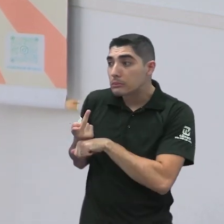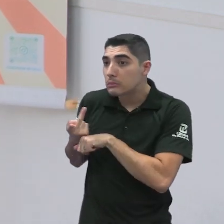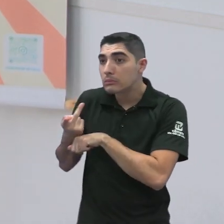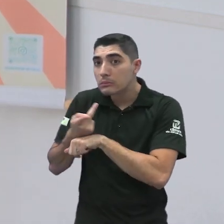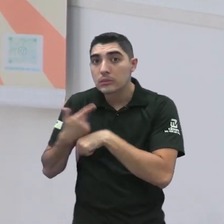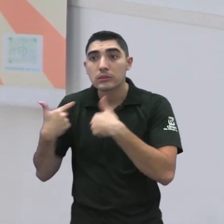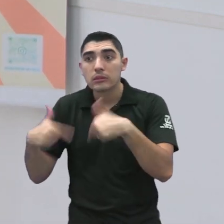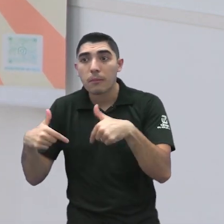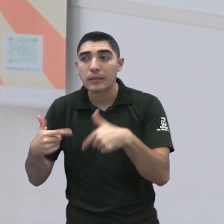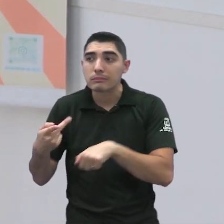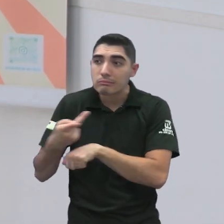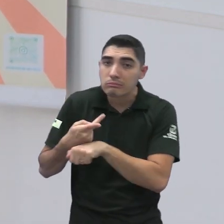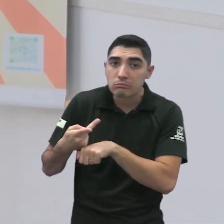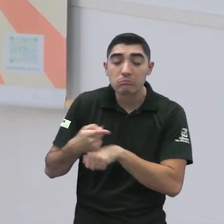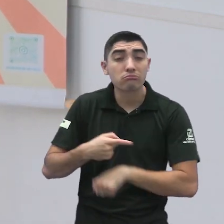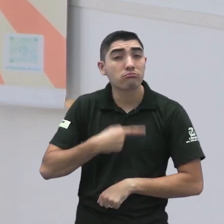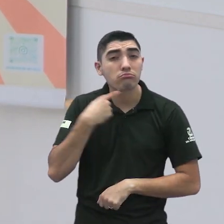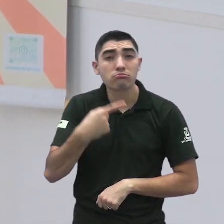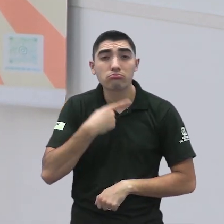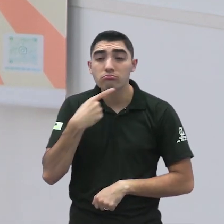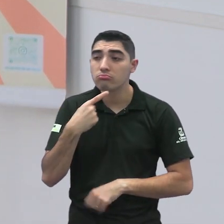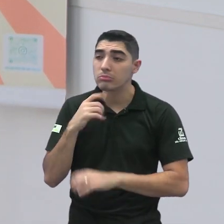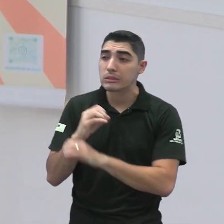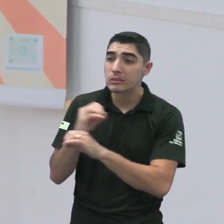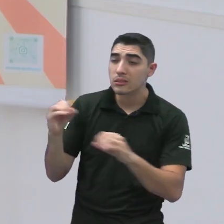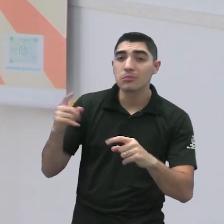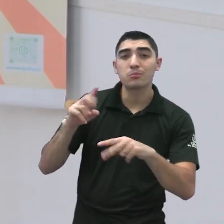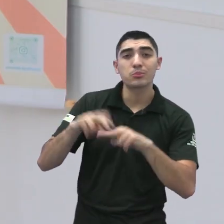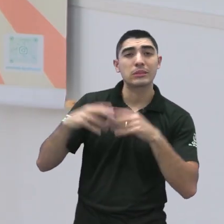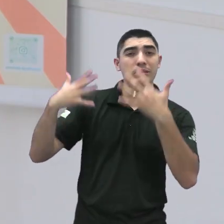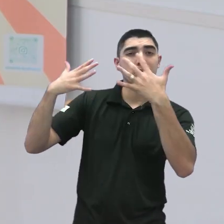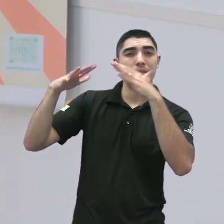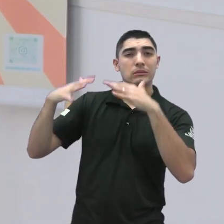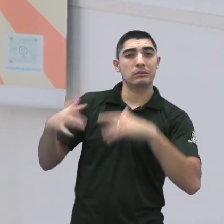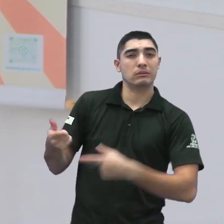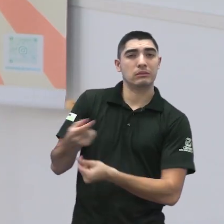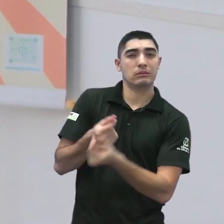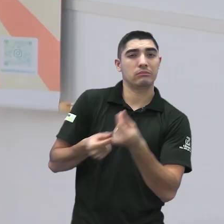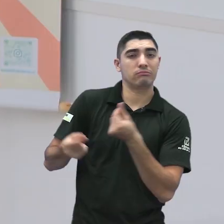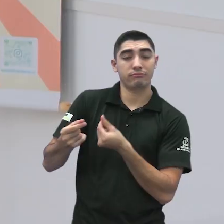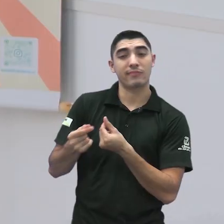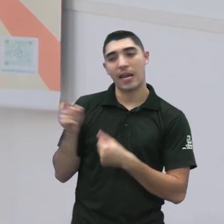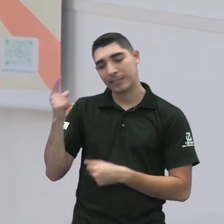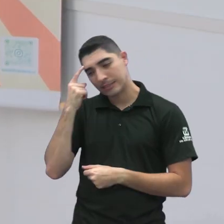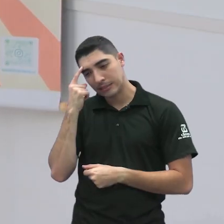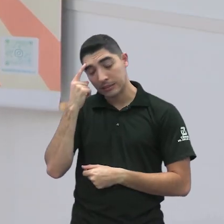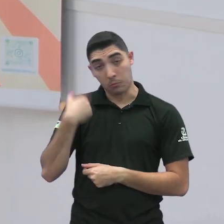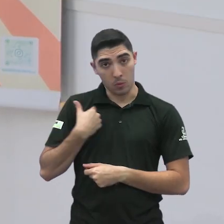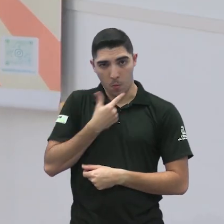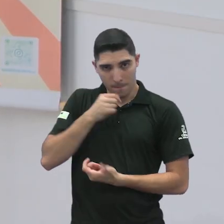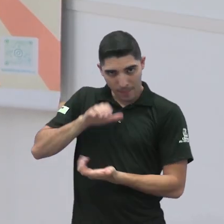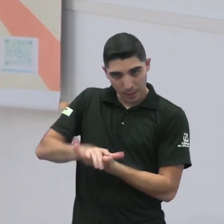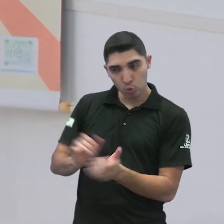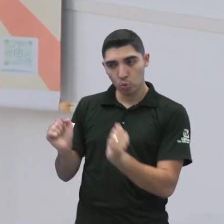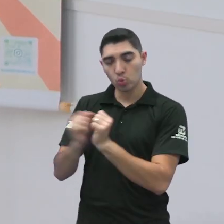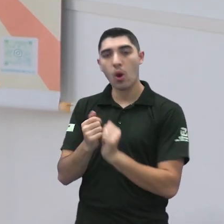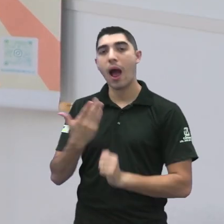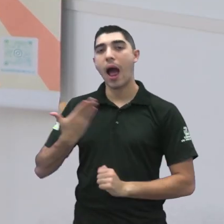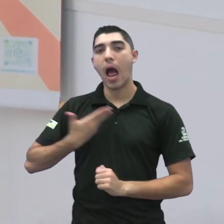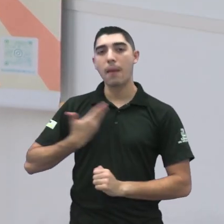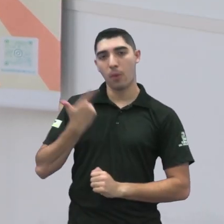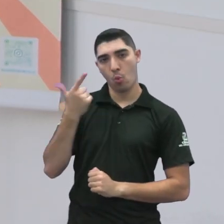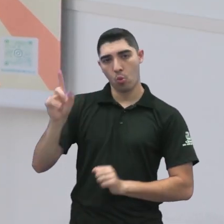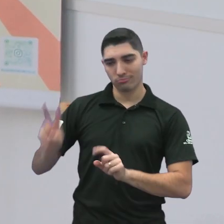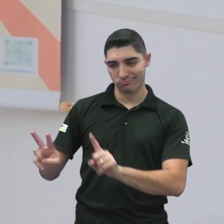marido precisava arrumar um emprego, né? E ele não estava conseguindo arrumar por conta da crise. E aí ele juntou com 2 amigos,